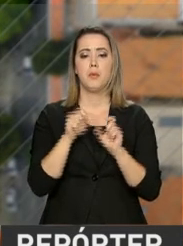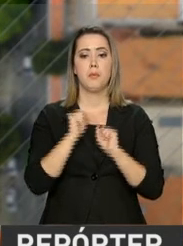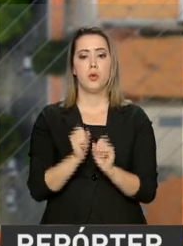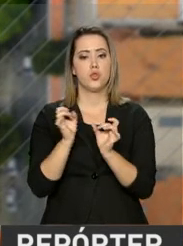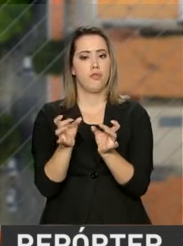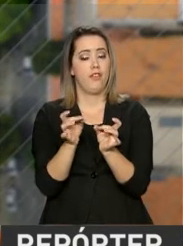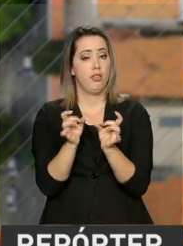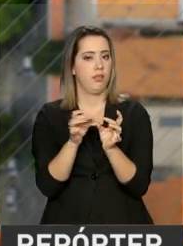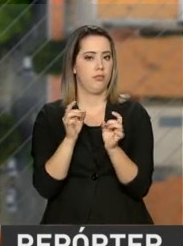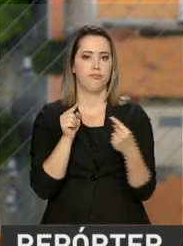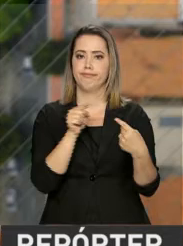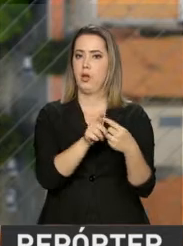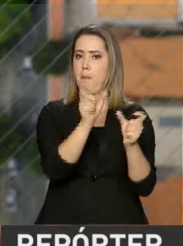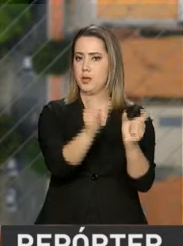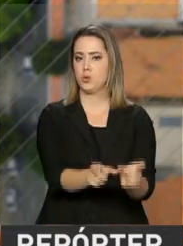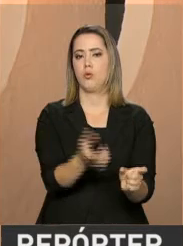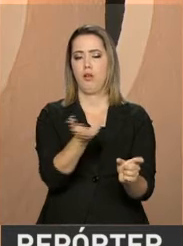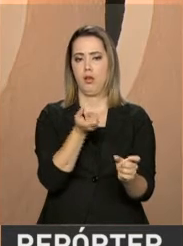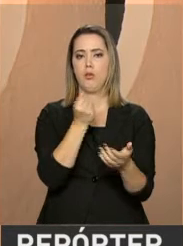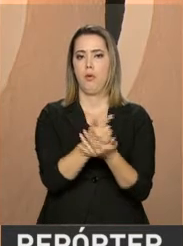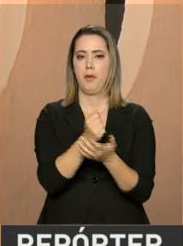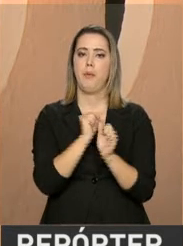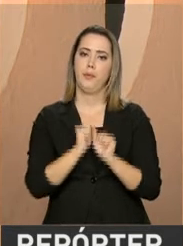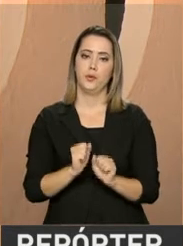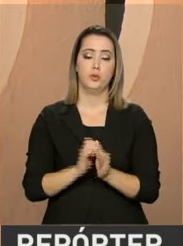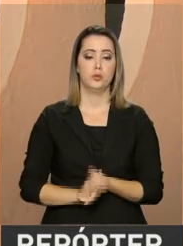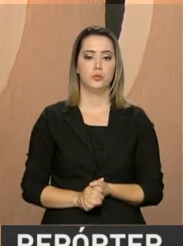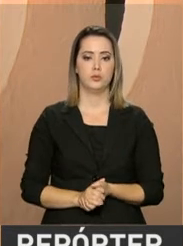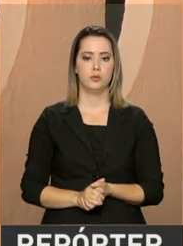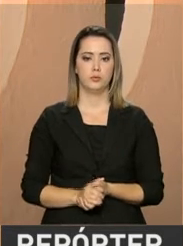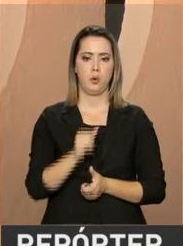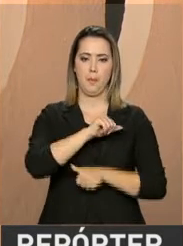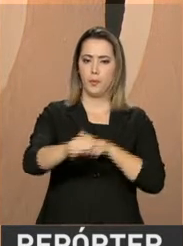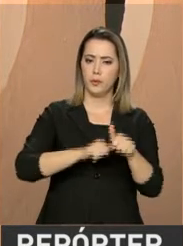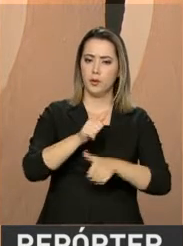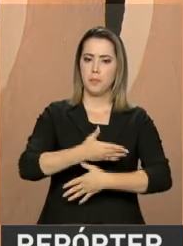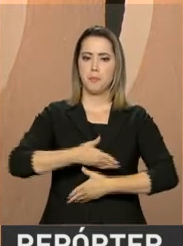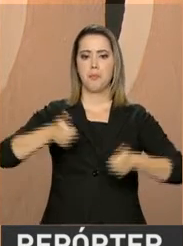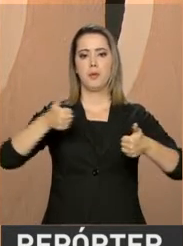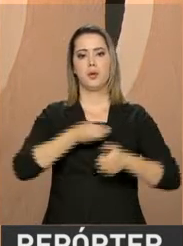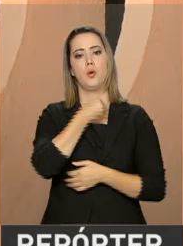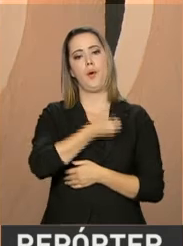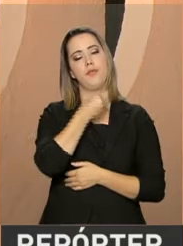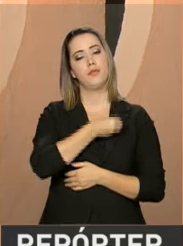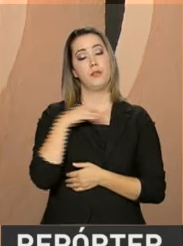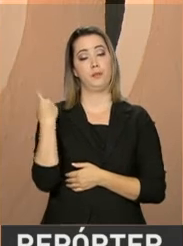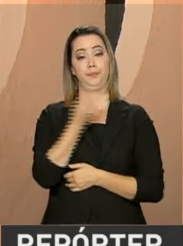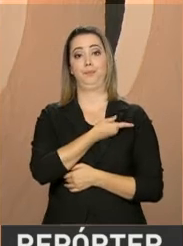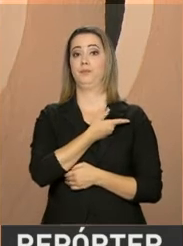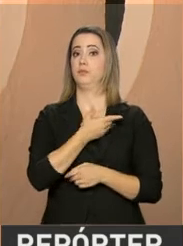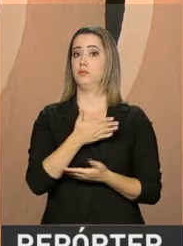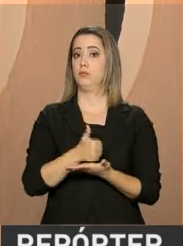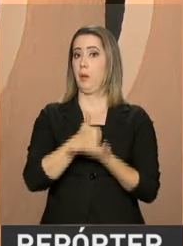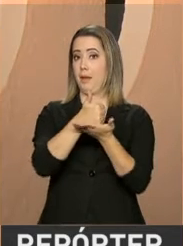dos imóveis da união para atuais ocupantes vai mudar para melhor a nossa vida porque mas é nós